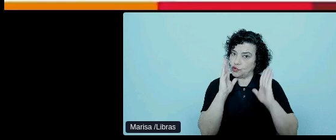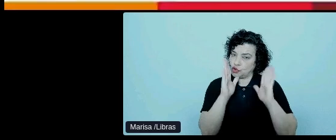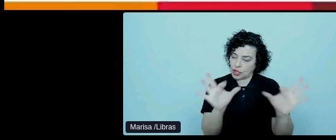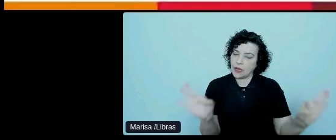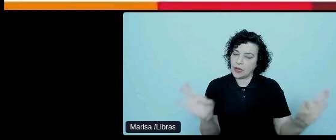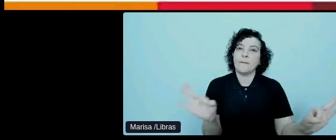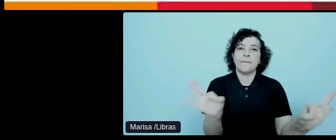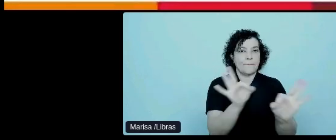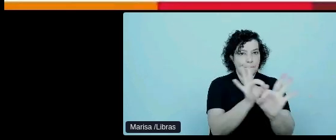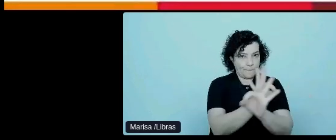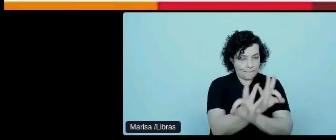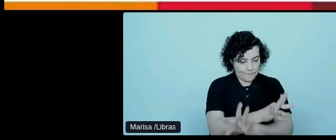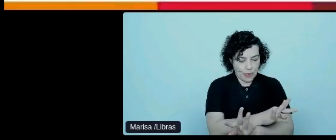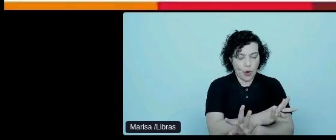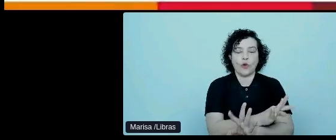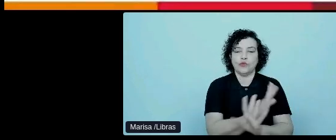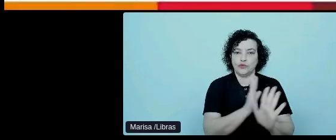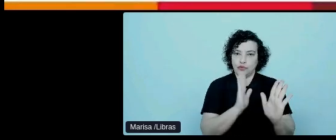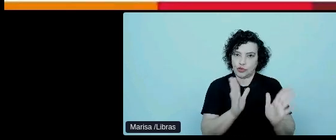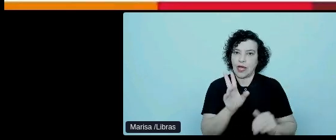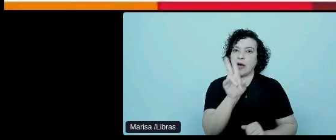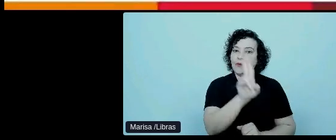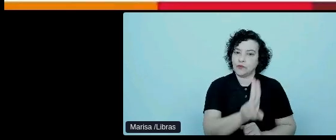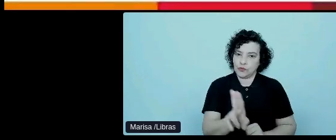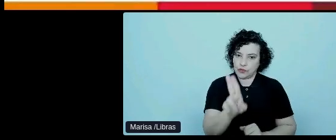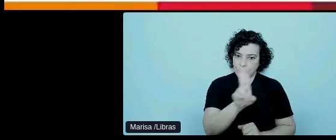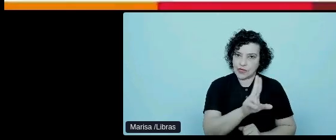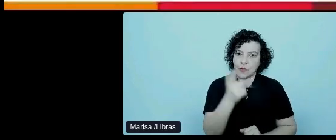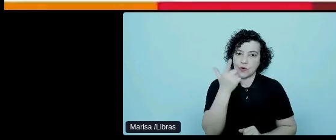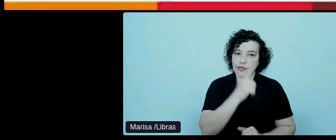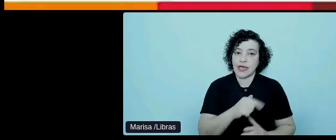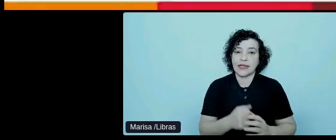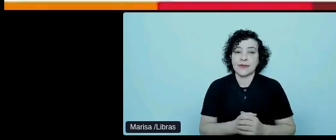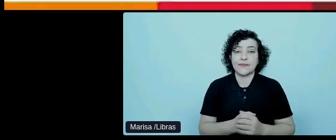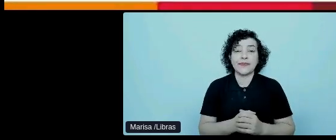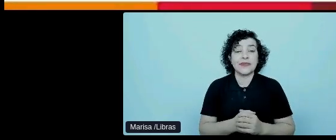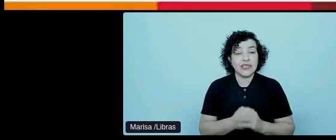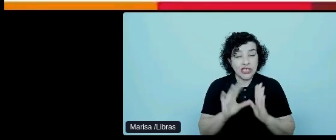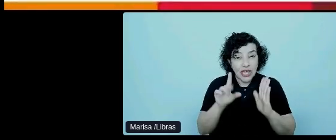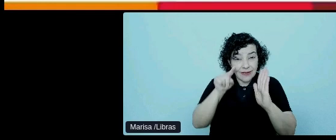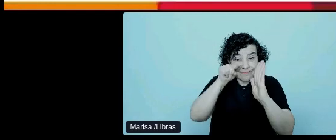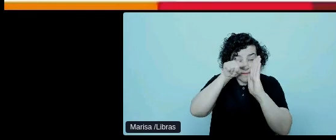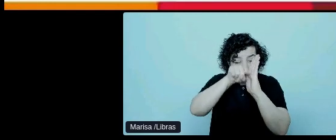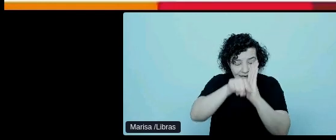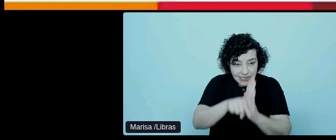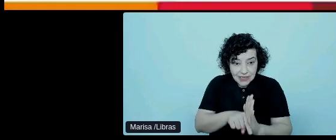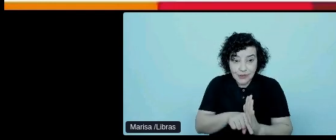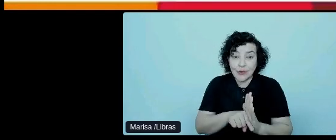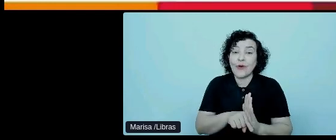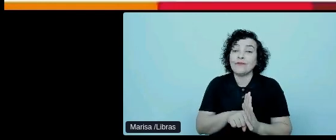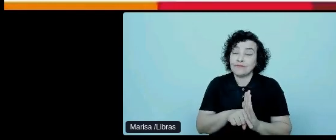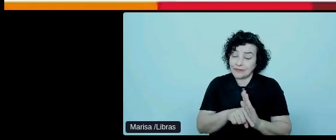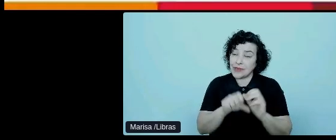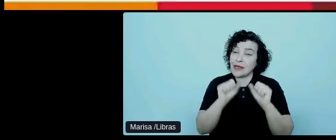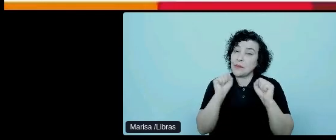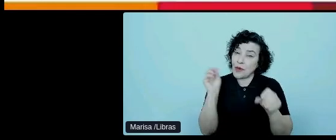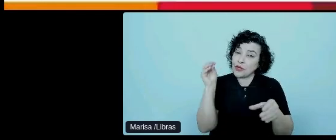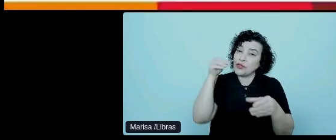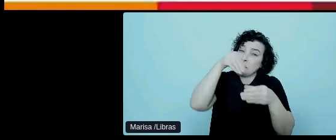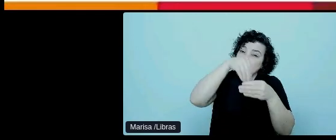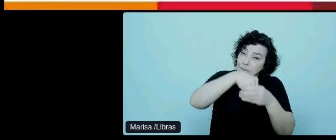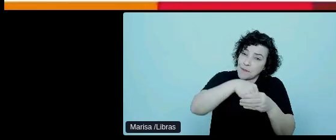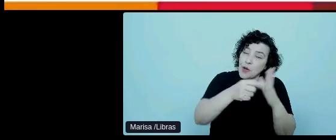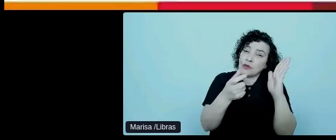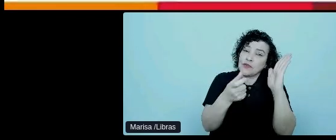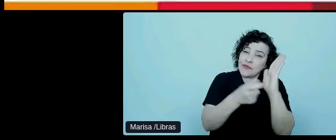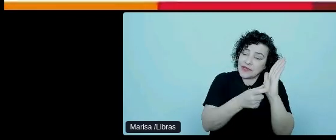em prática, está em produção. Conhecendo ela profundamente, aplique nos seus projetos, aplique nos seus